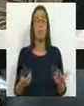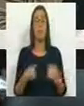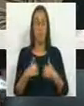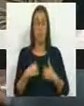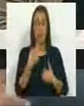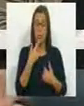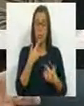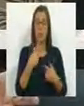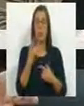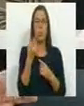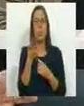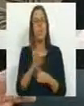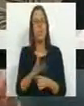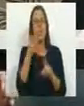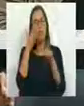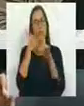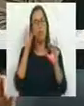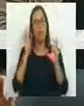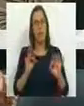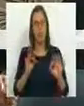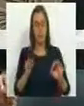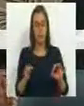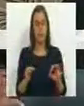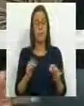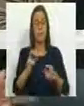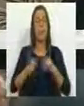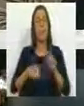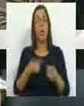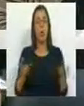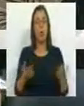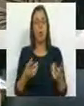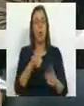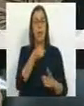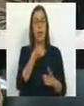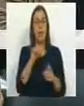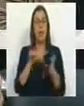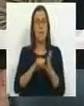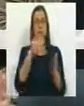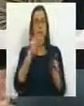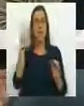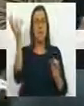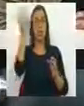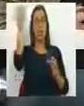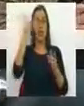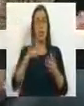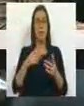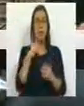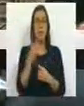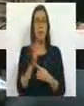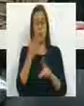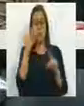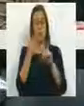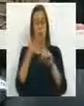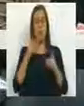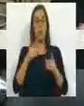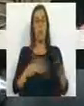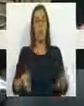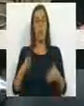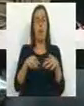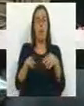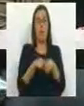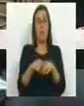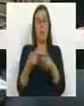quando nós falamos, vou dar só um exemplo concreto, nomeadamente naquilo que foram a determinação do Centro de Excelência pelo anterior Governo. Para dar aqui um exemplo concreto de uma